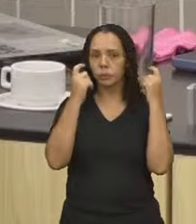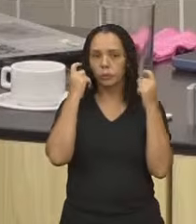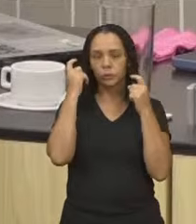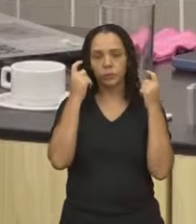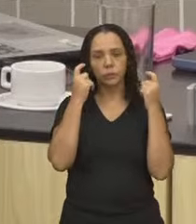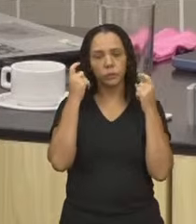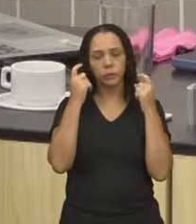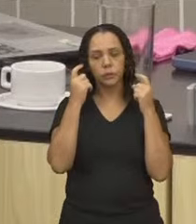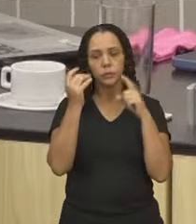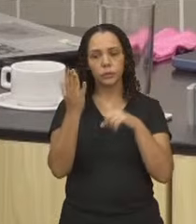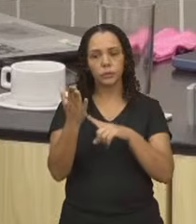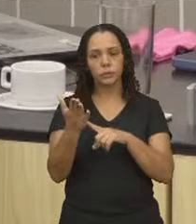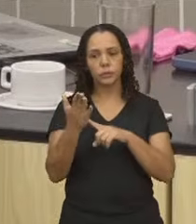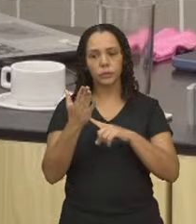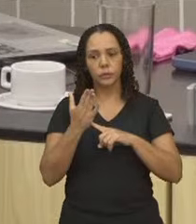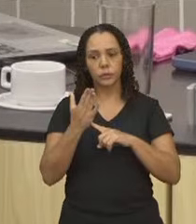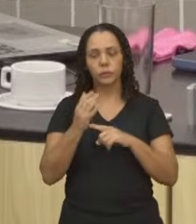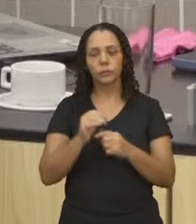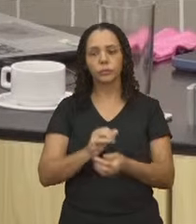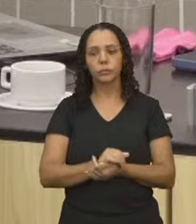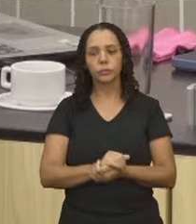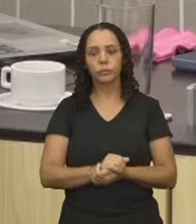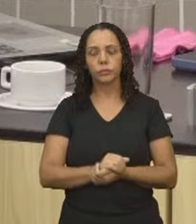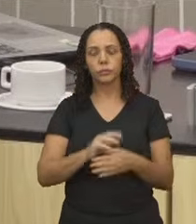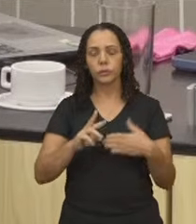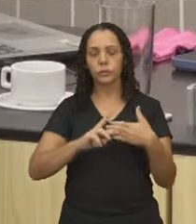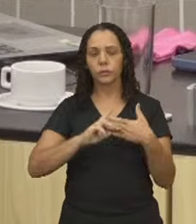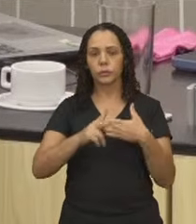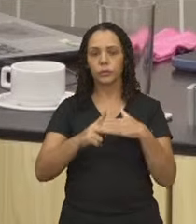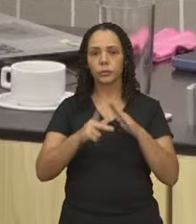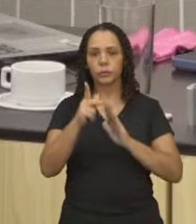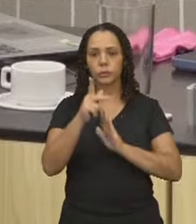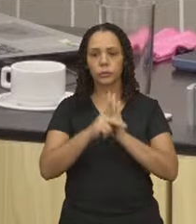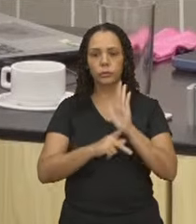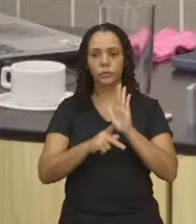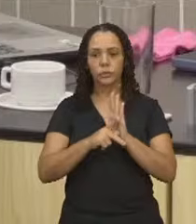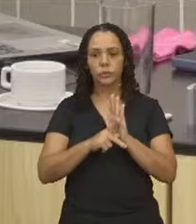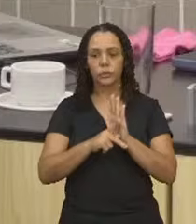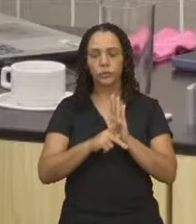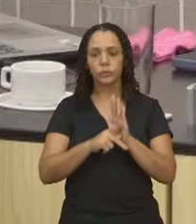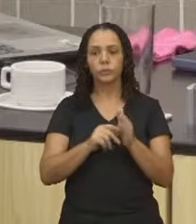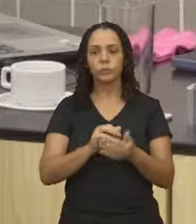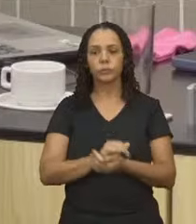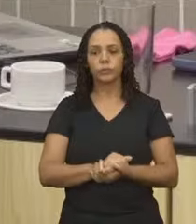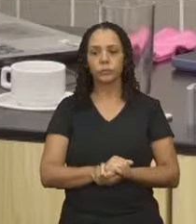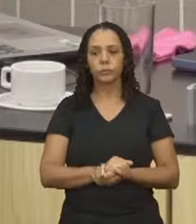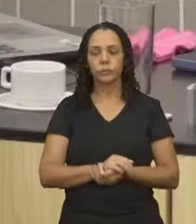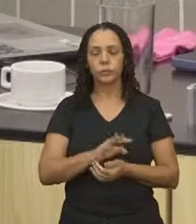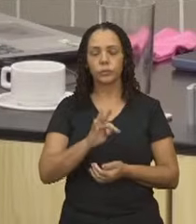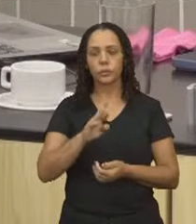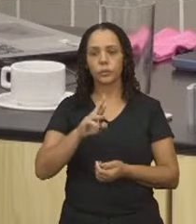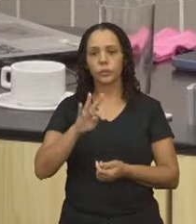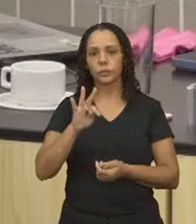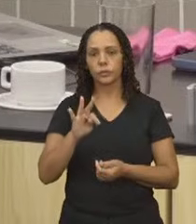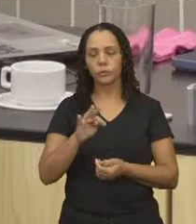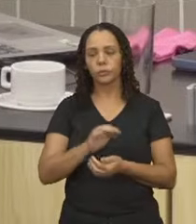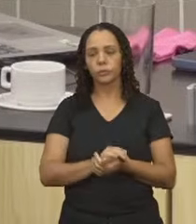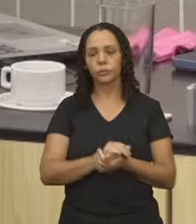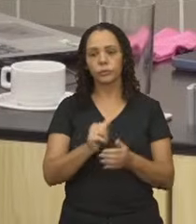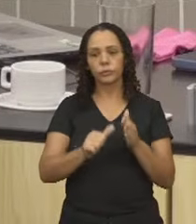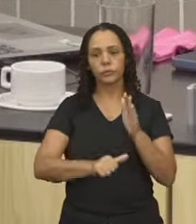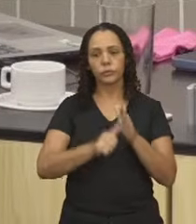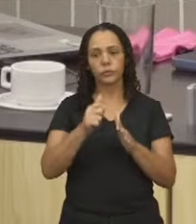pela entidade sobre as consequências do projeto Especializa e Equaliza do TRT da 15ª